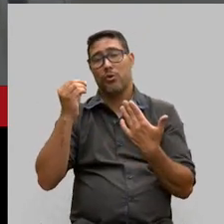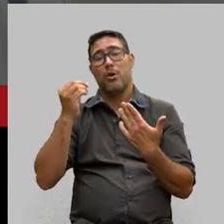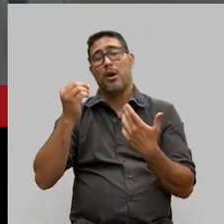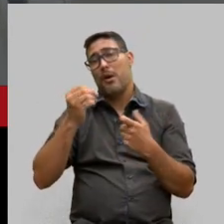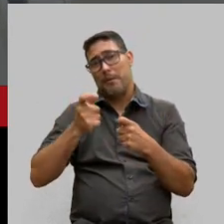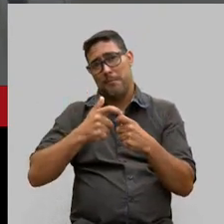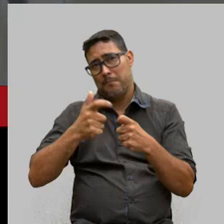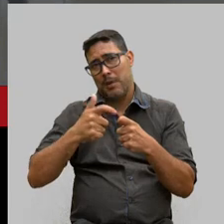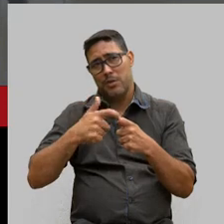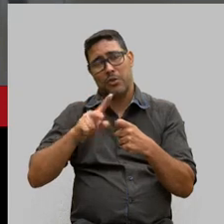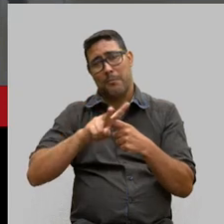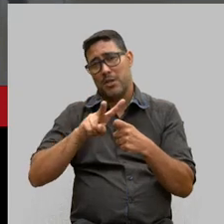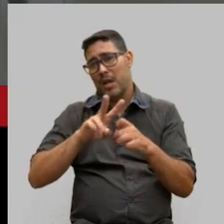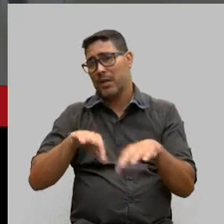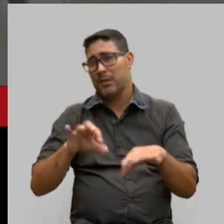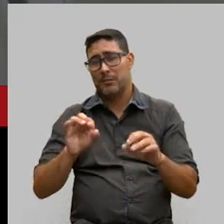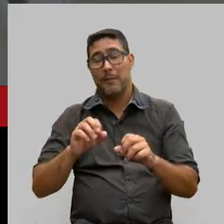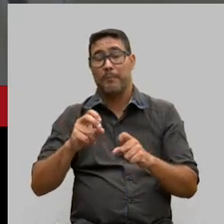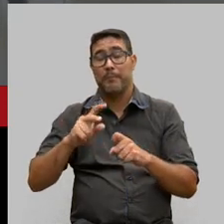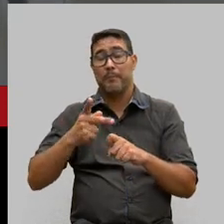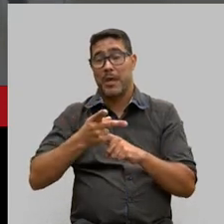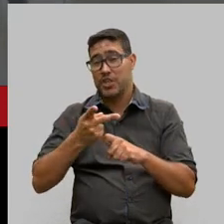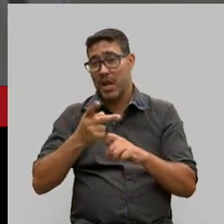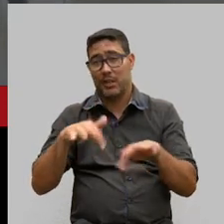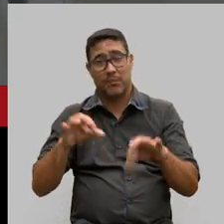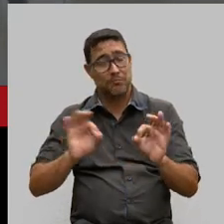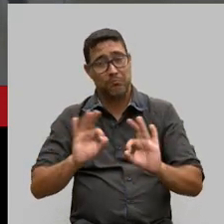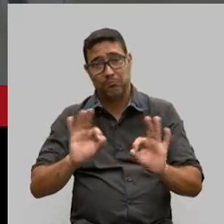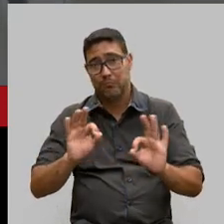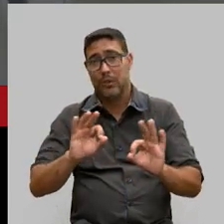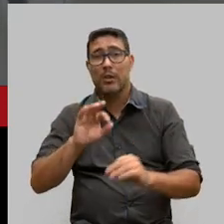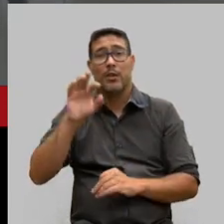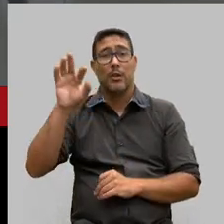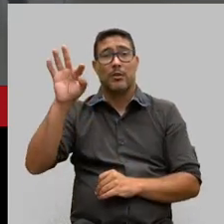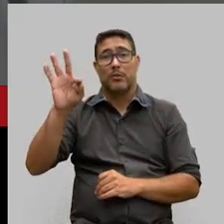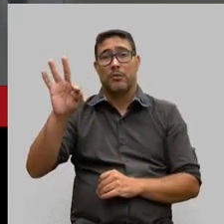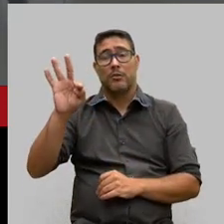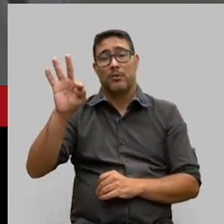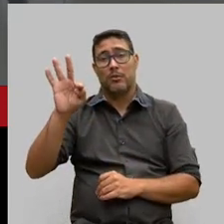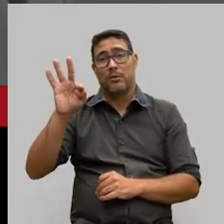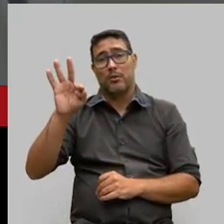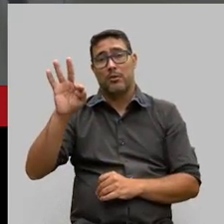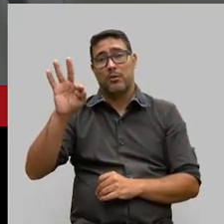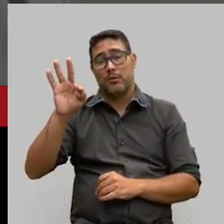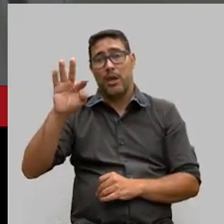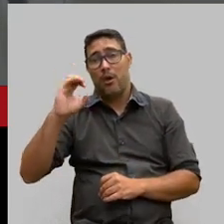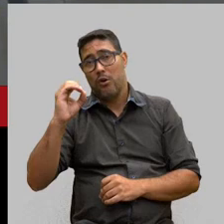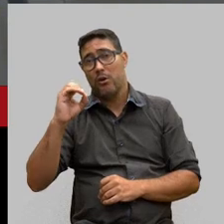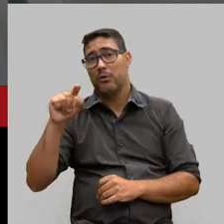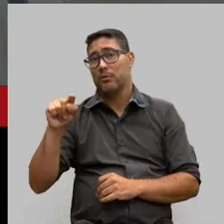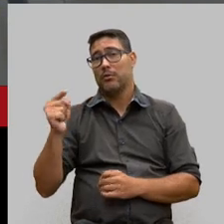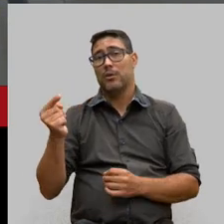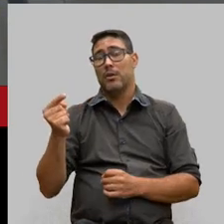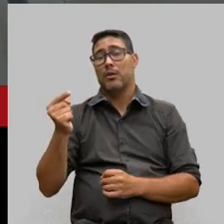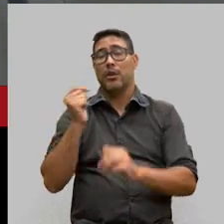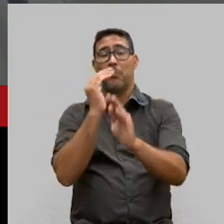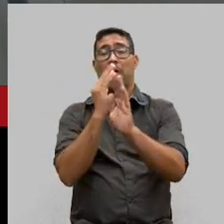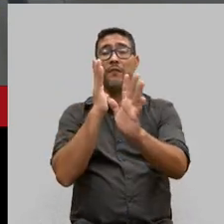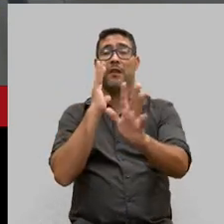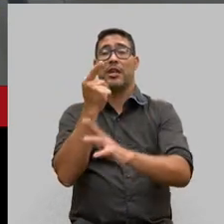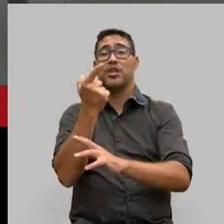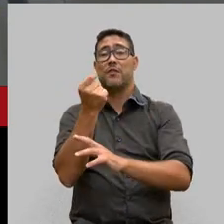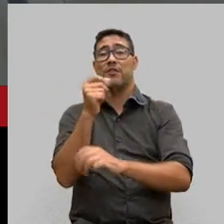centro que tem da prefeitura lá com com com to é um to para atender tem uma fila de 20 crianças